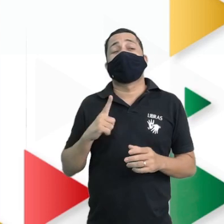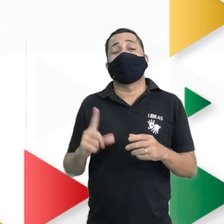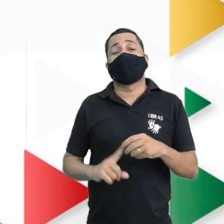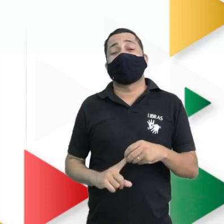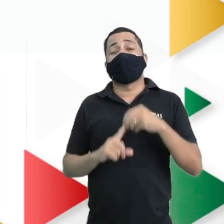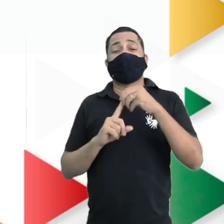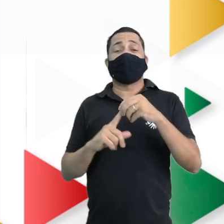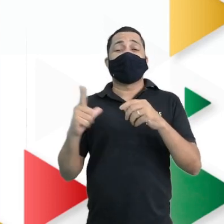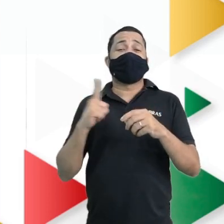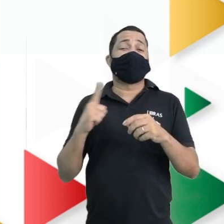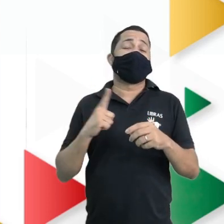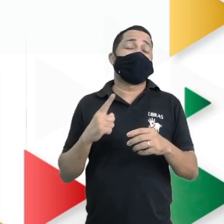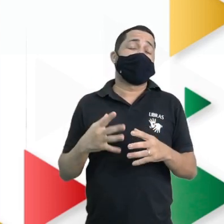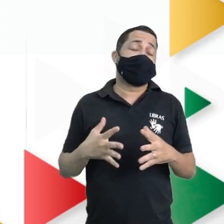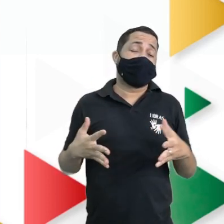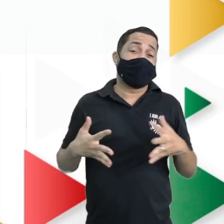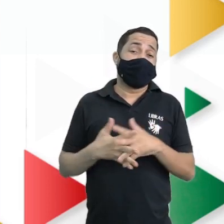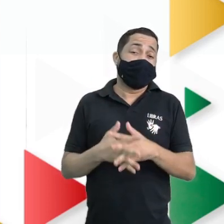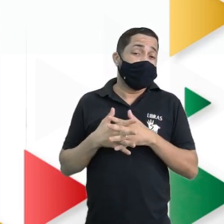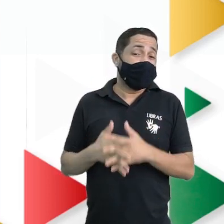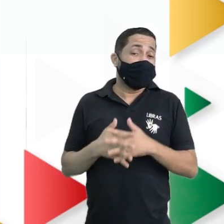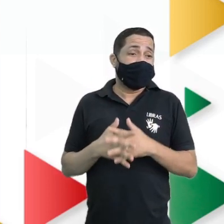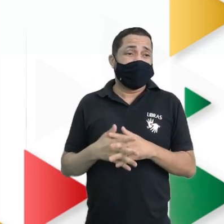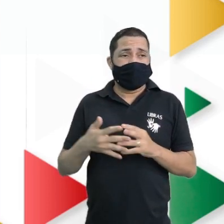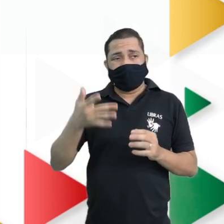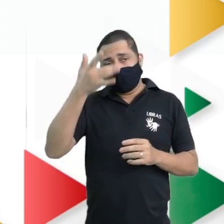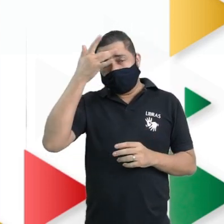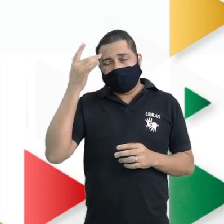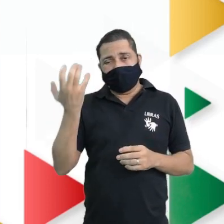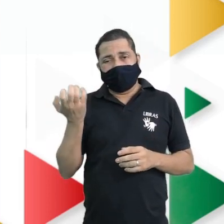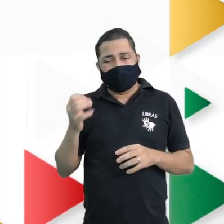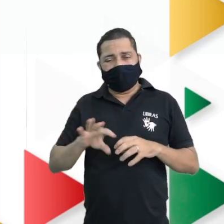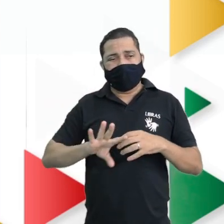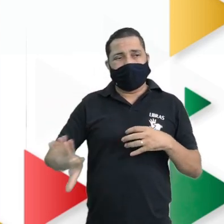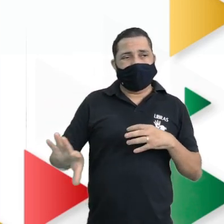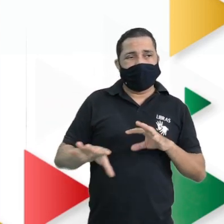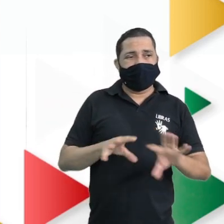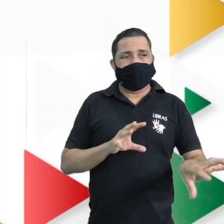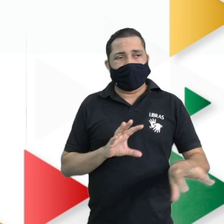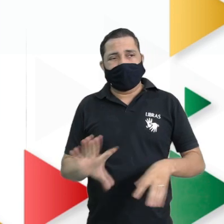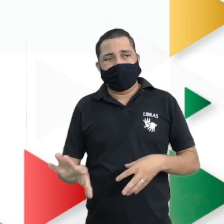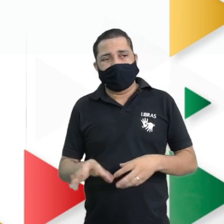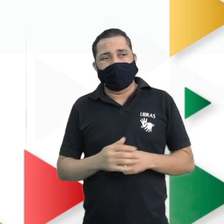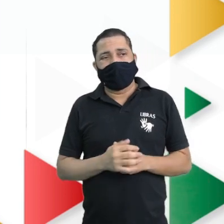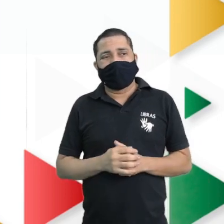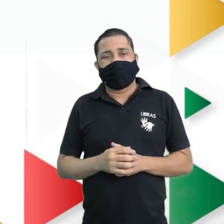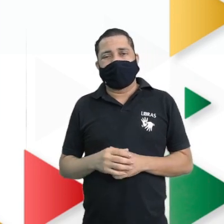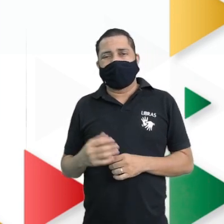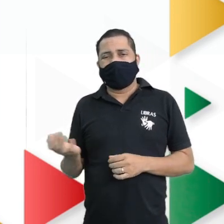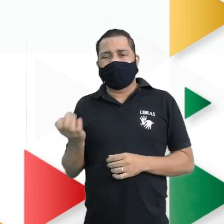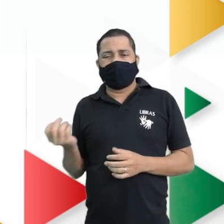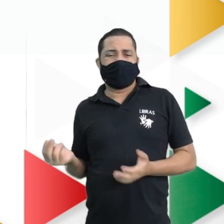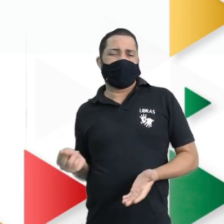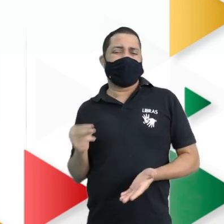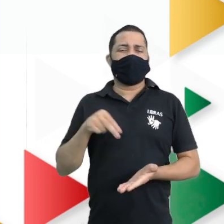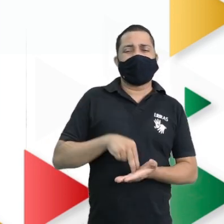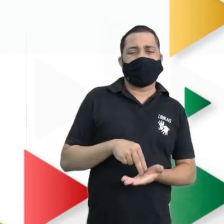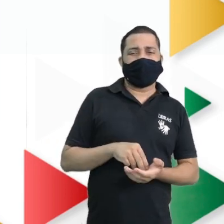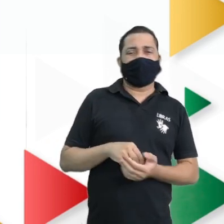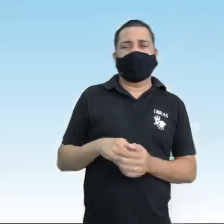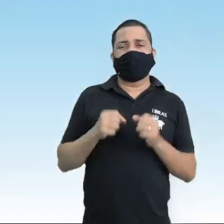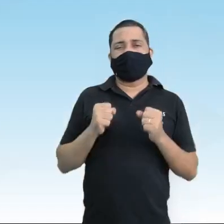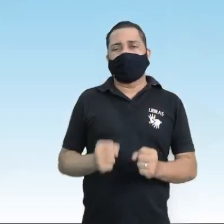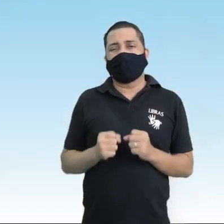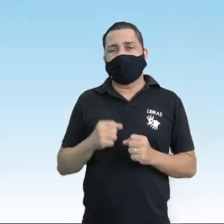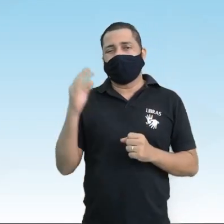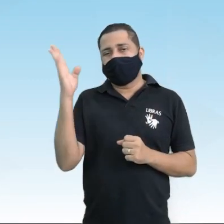as maiores confusões. A galera queria se separar, né? Queria assumir o poder do Brasil.